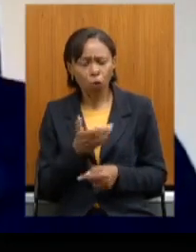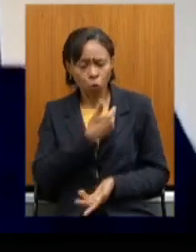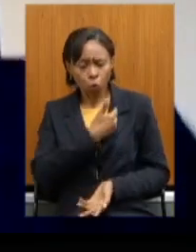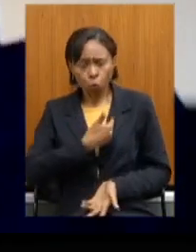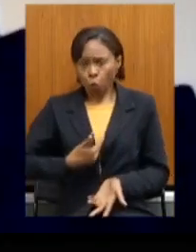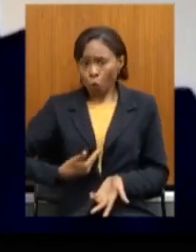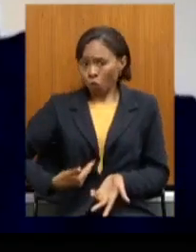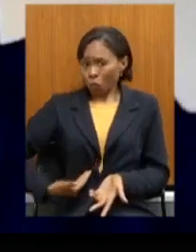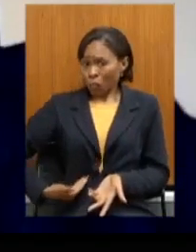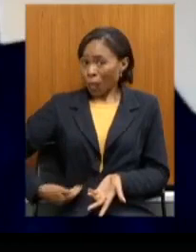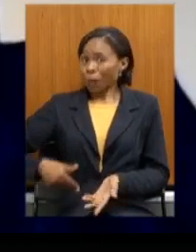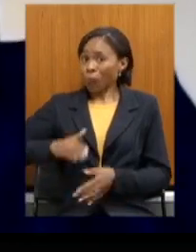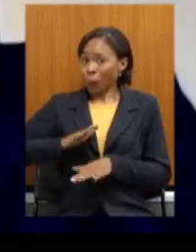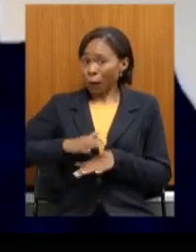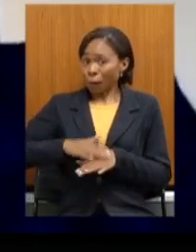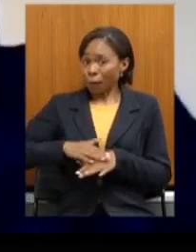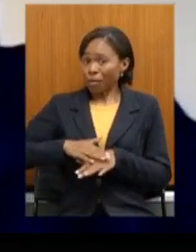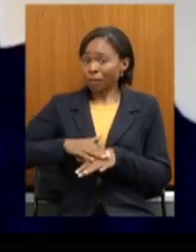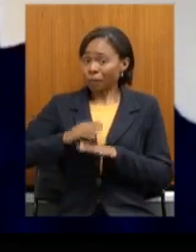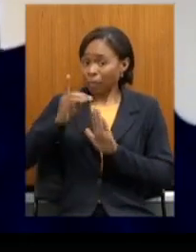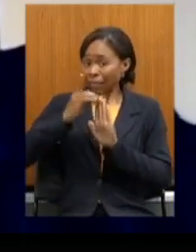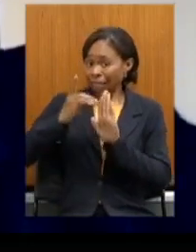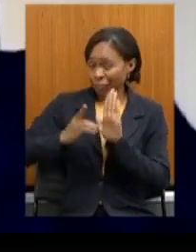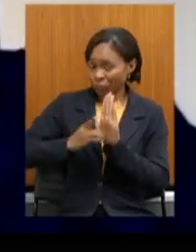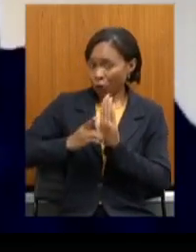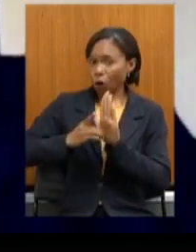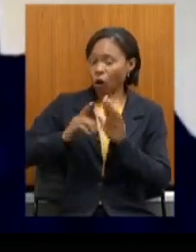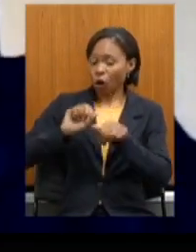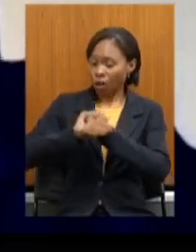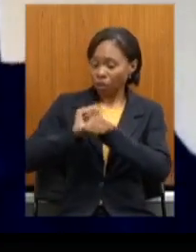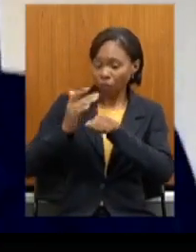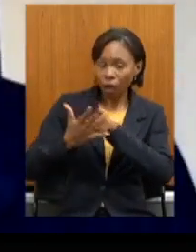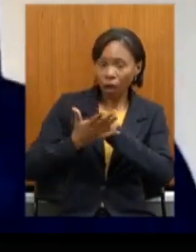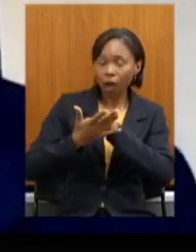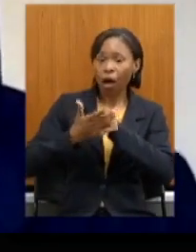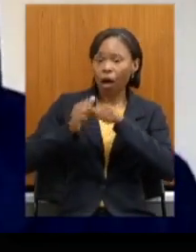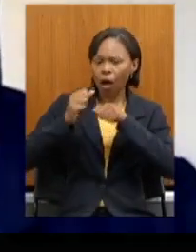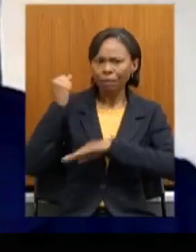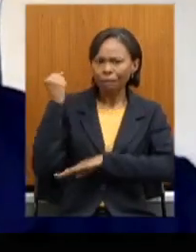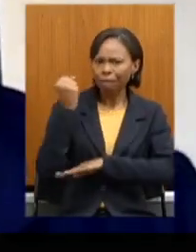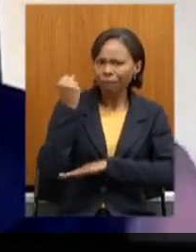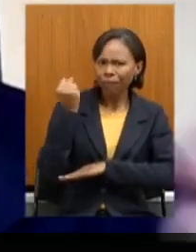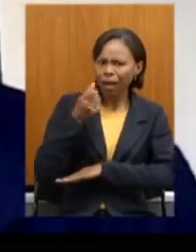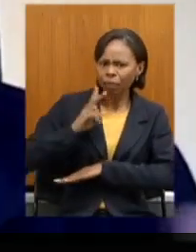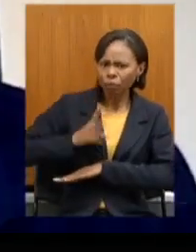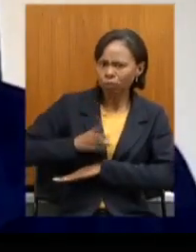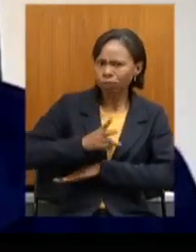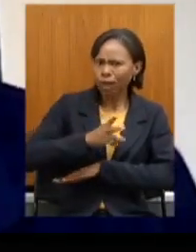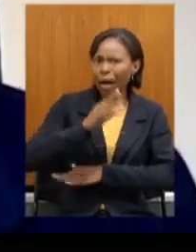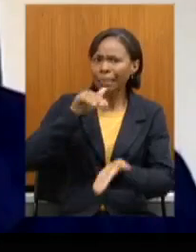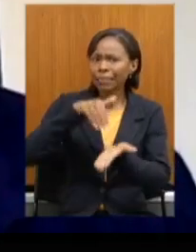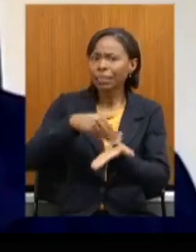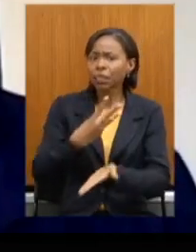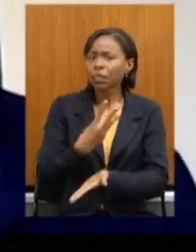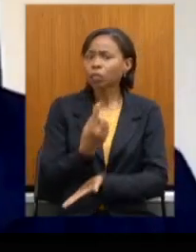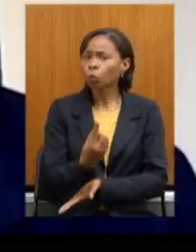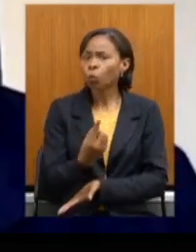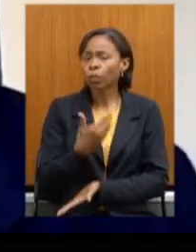colocou o estado de calamidade pública, prorrogou o estado de calamidade pública até o dia 31 de dezembro